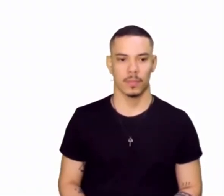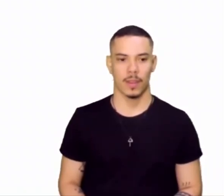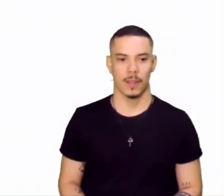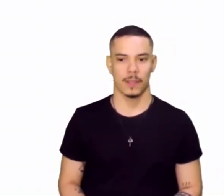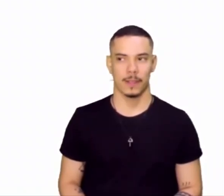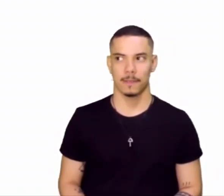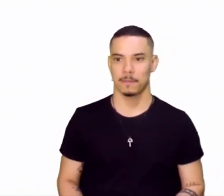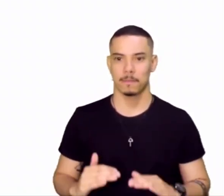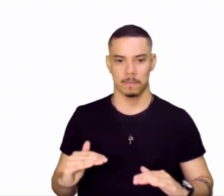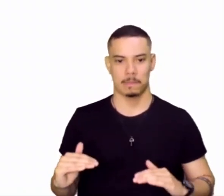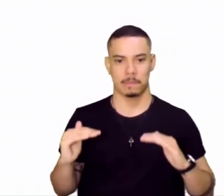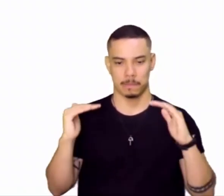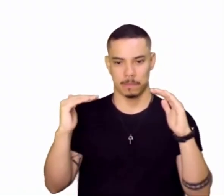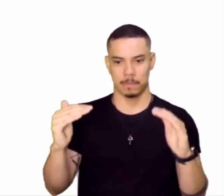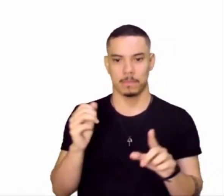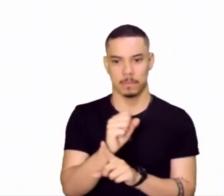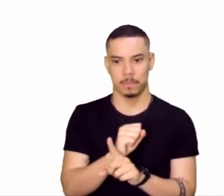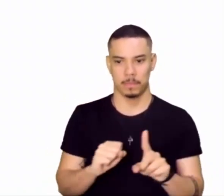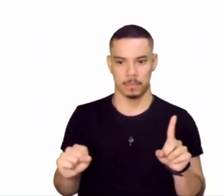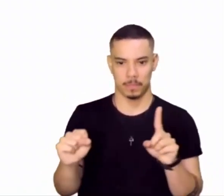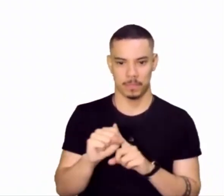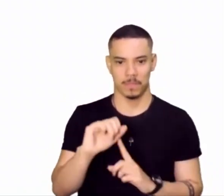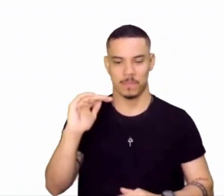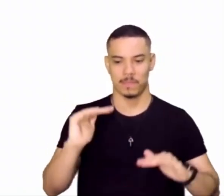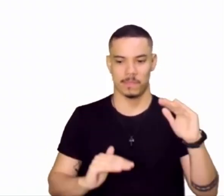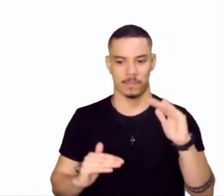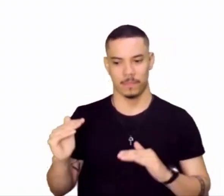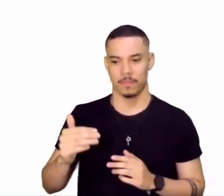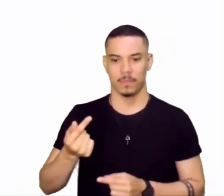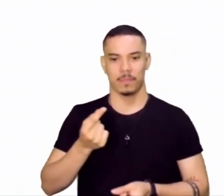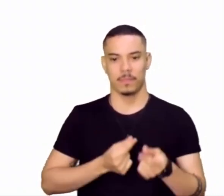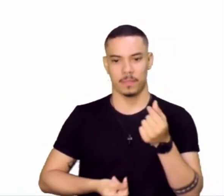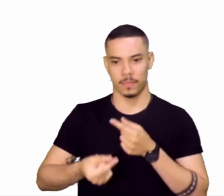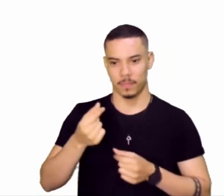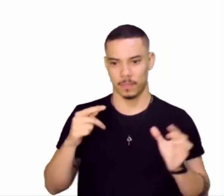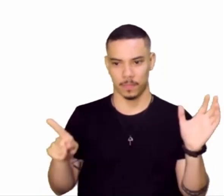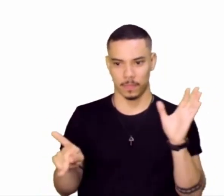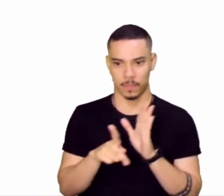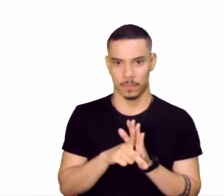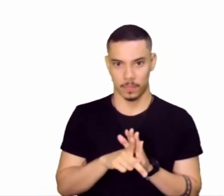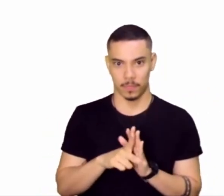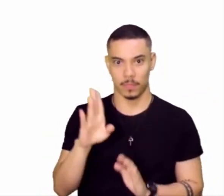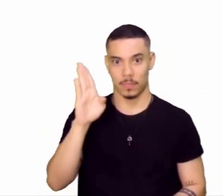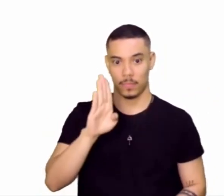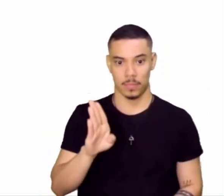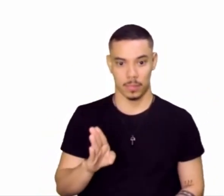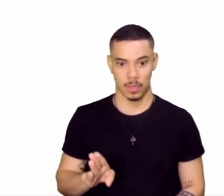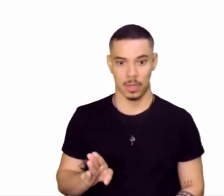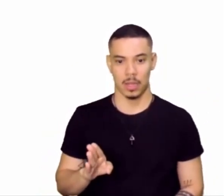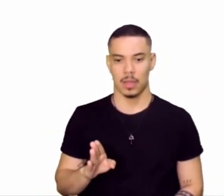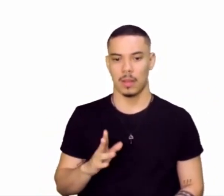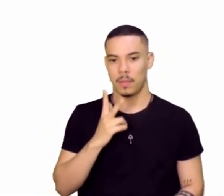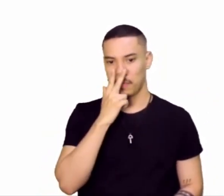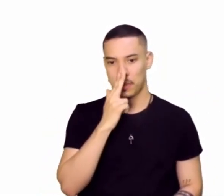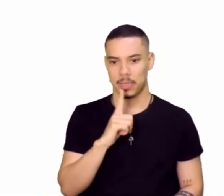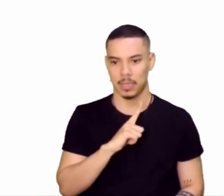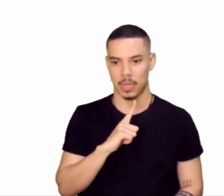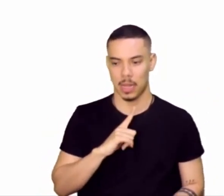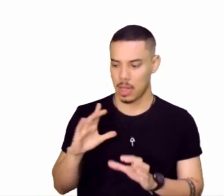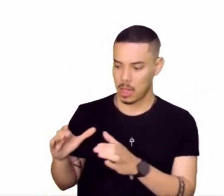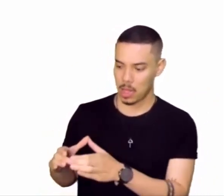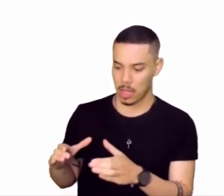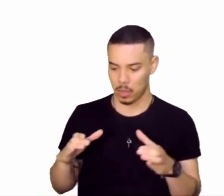O autoritarismo social e as desigualdades econômicas levam a sociedade brasileira a polarizar-se, ou seja,